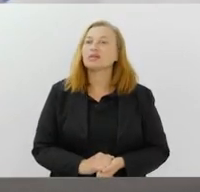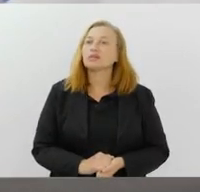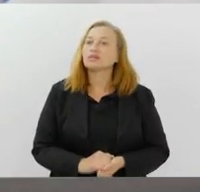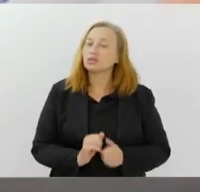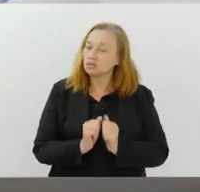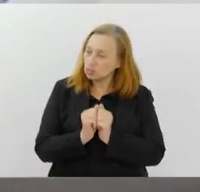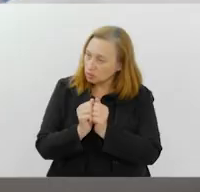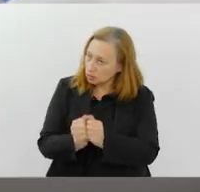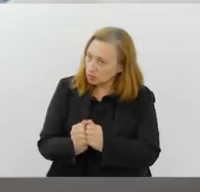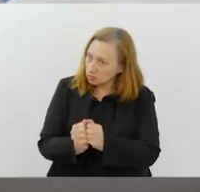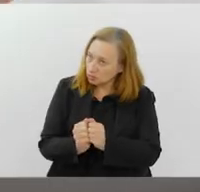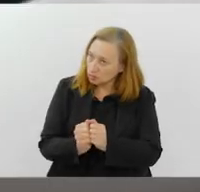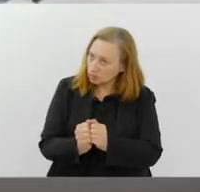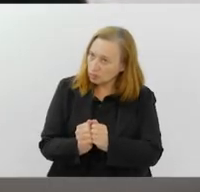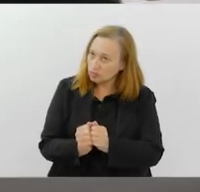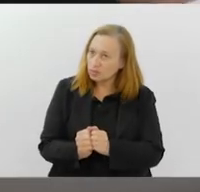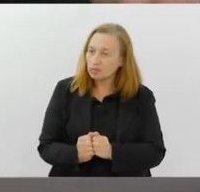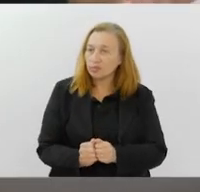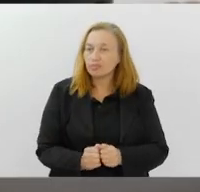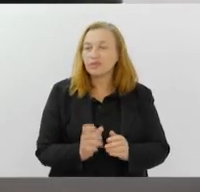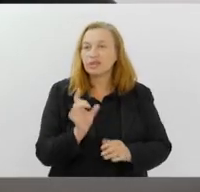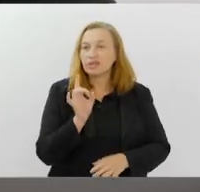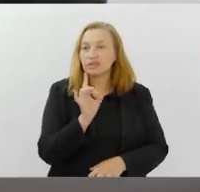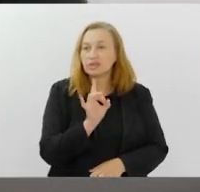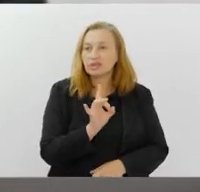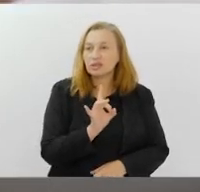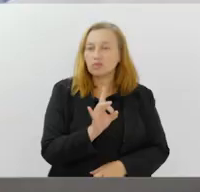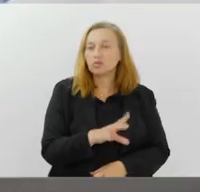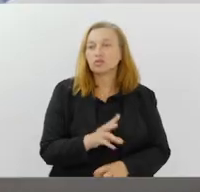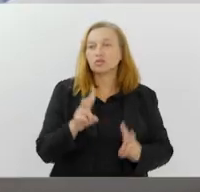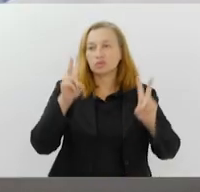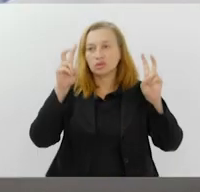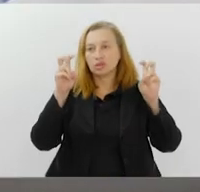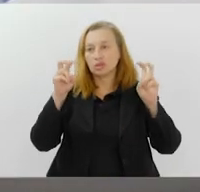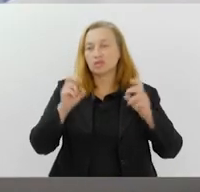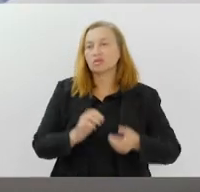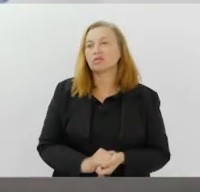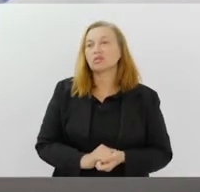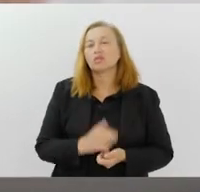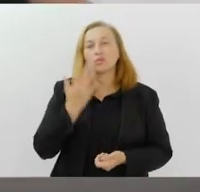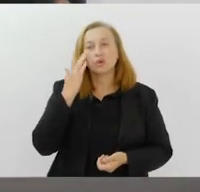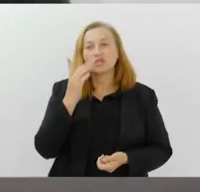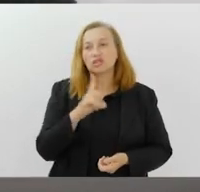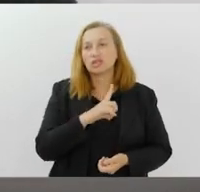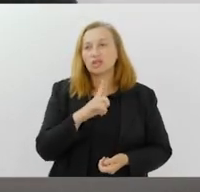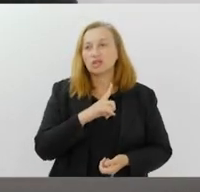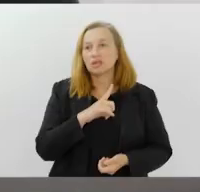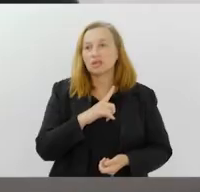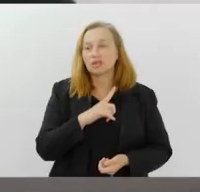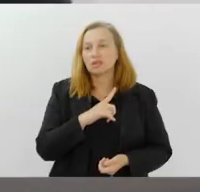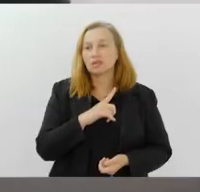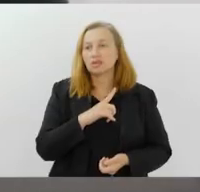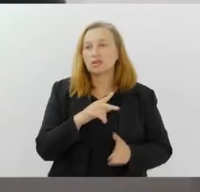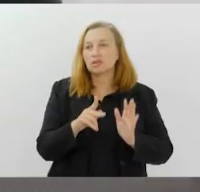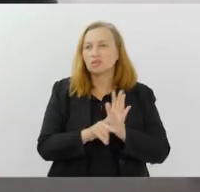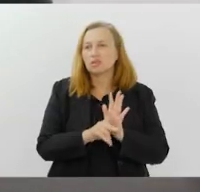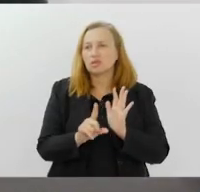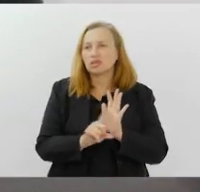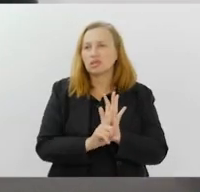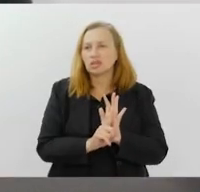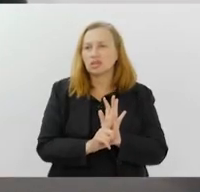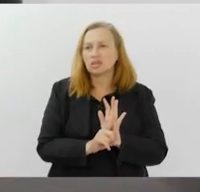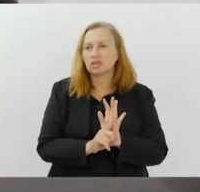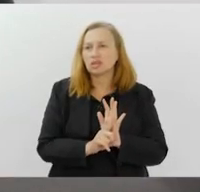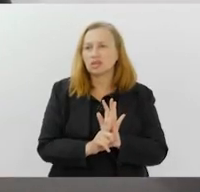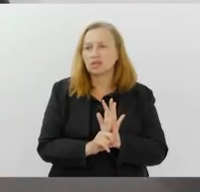conjunto em conjunto E aí sobre esse último tema em específico eu acho que a gente tem uma uma um projeto de lei aqui que